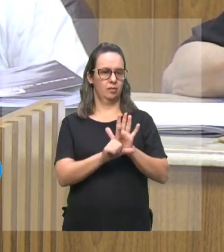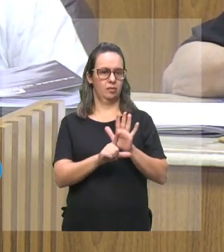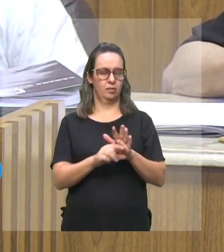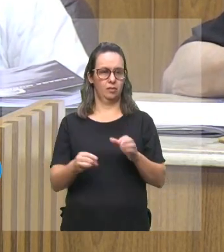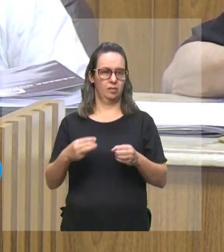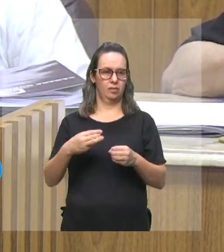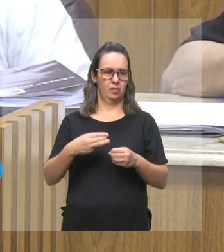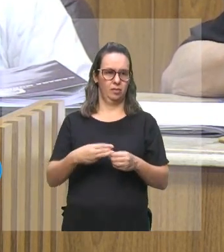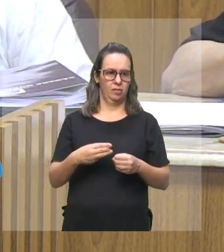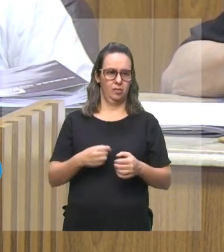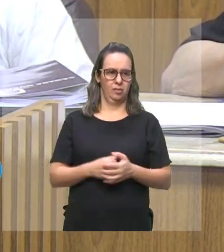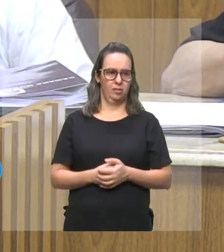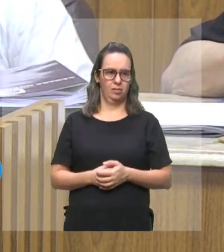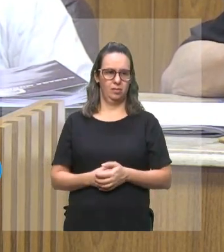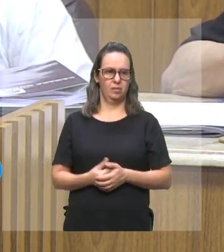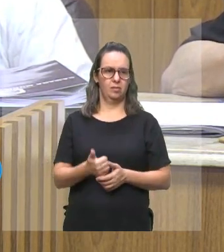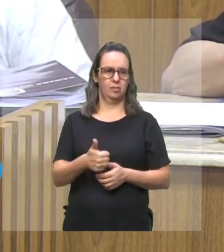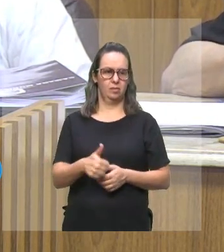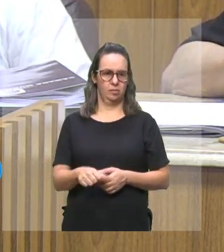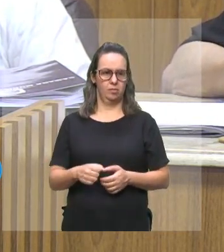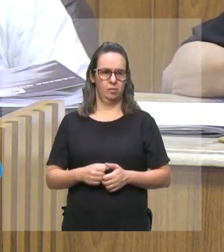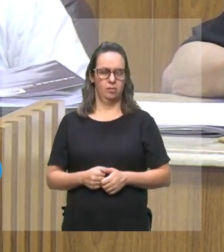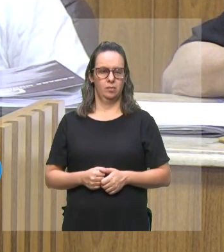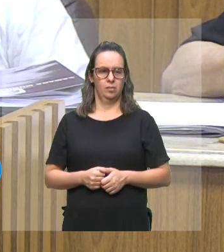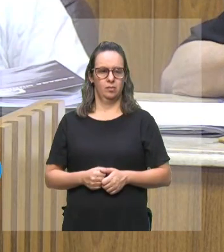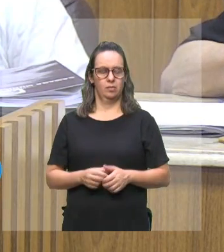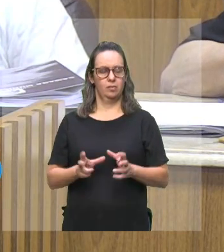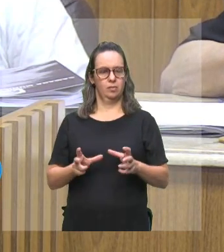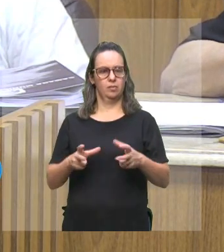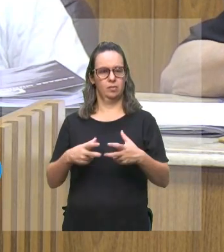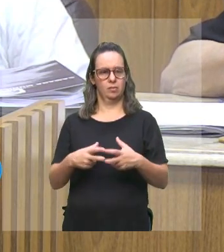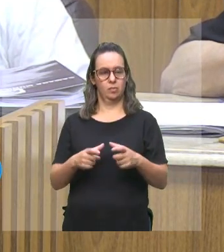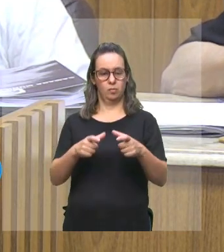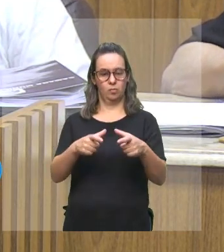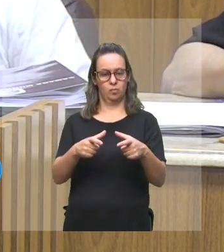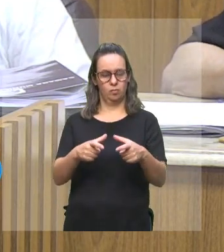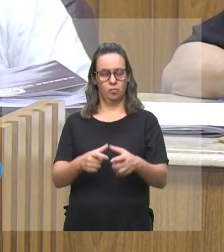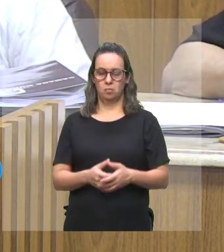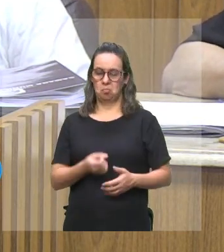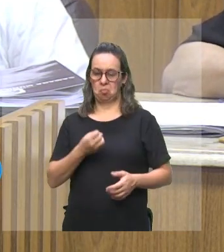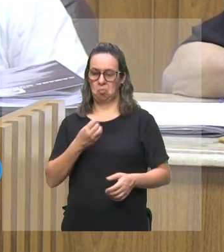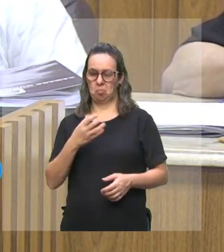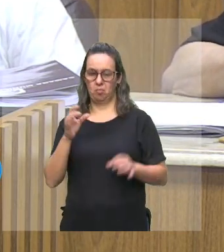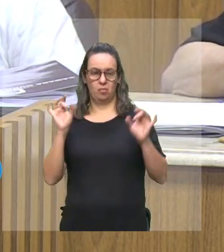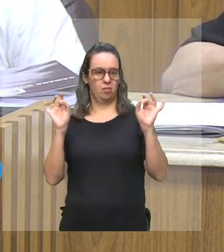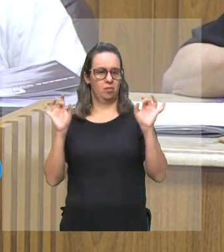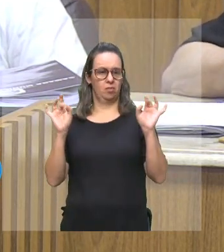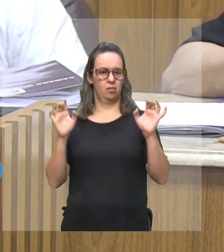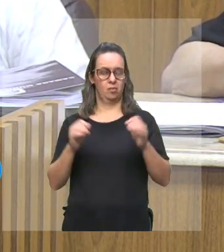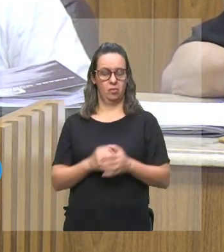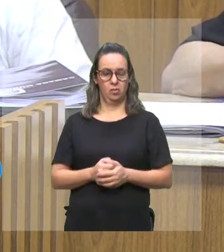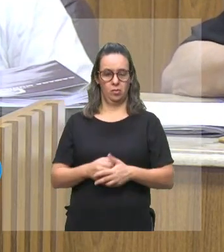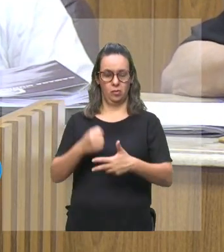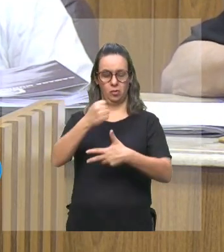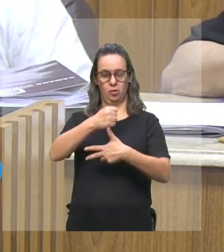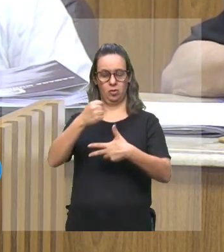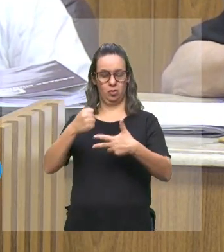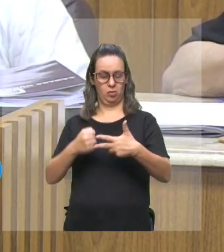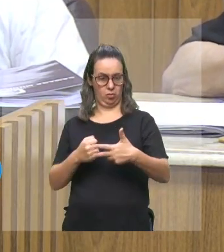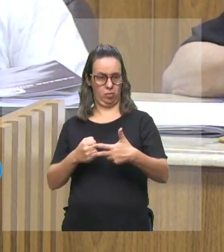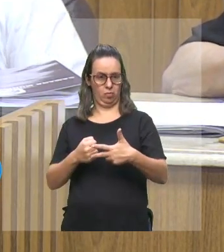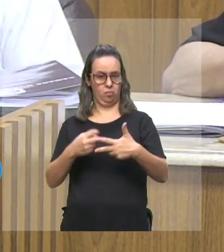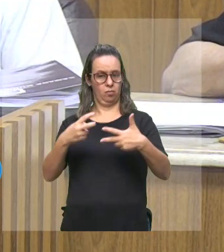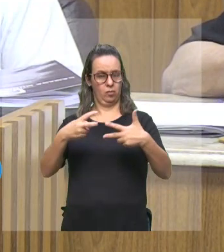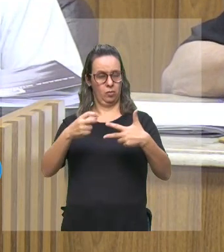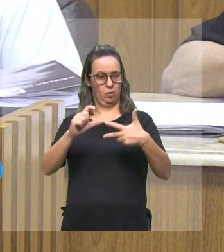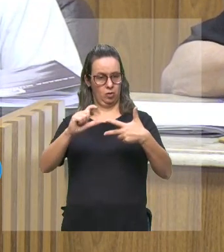de destaque entre os poderes do município, legislativo, executivo e judiciário.